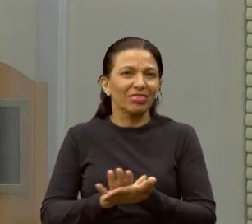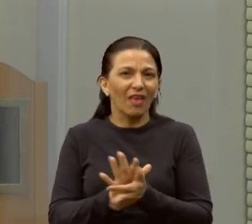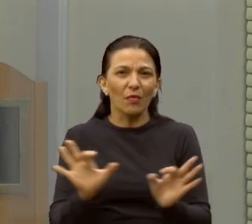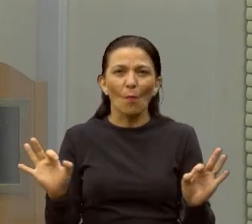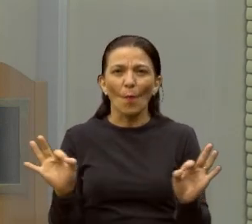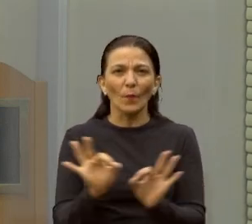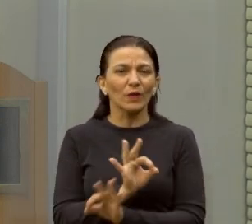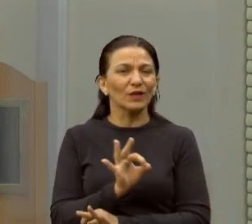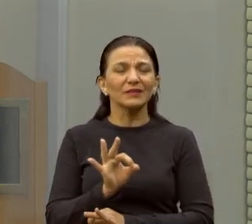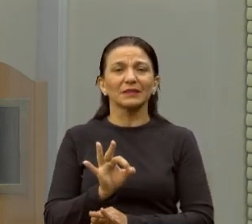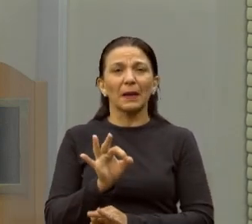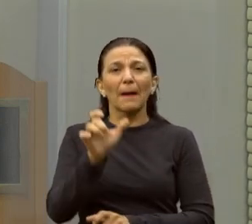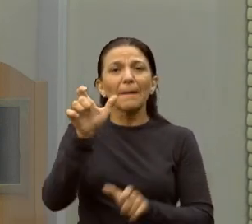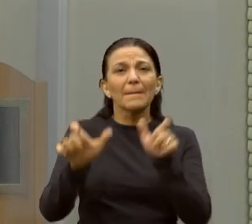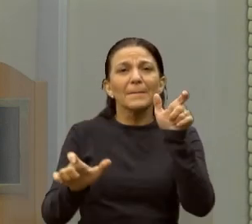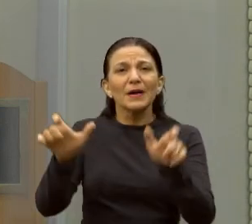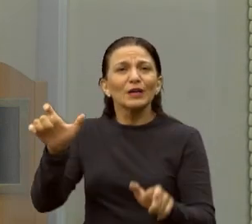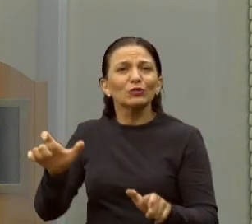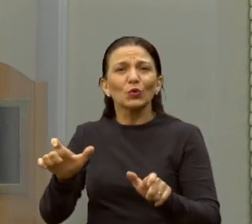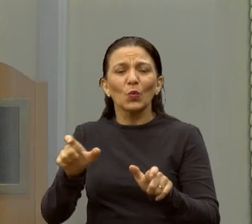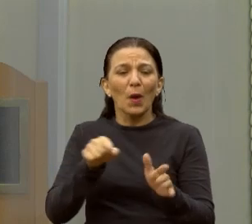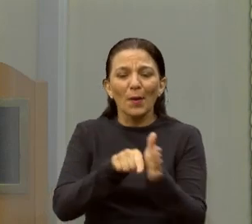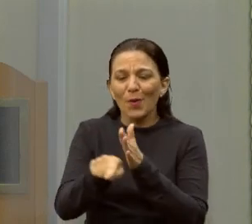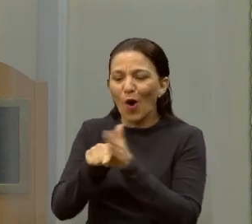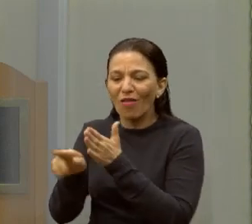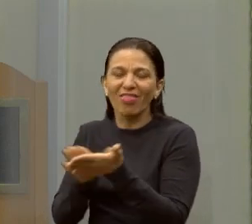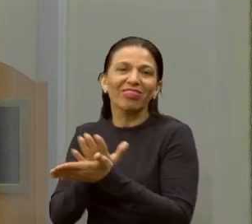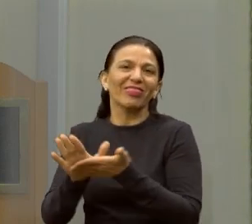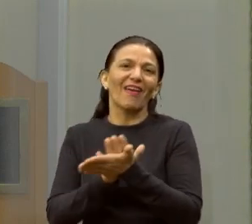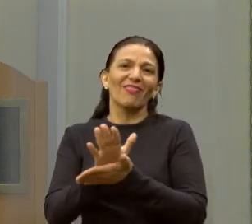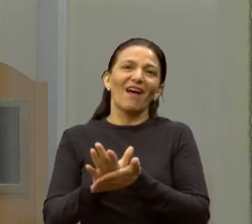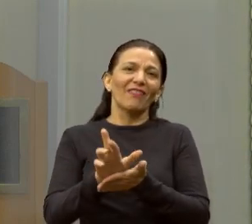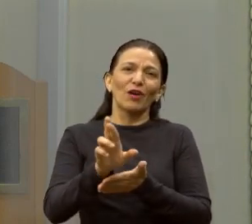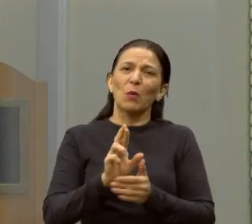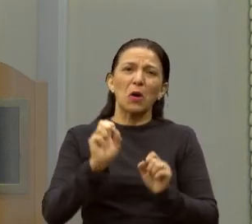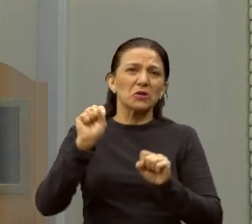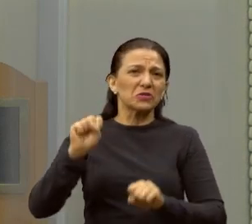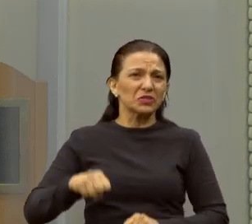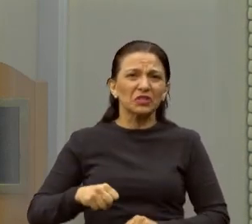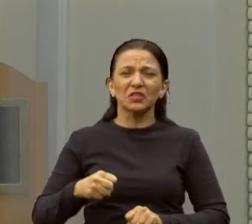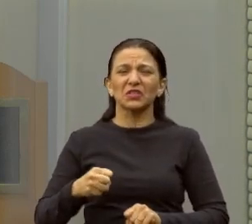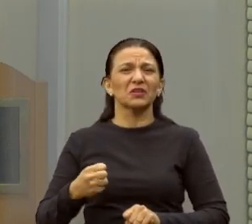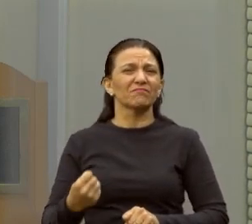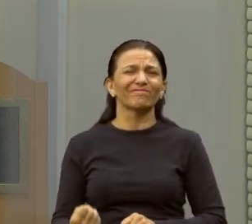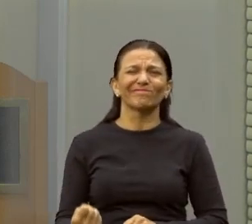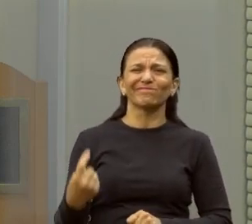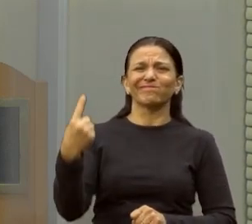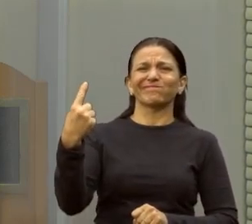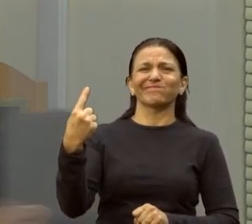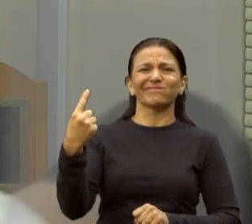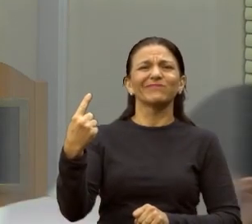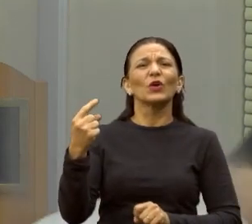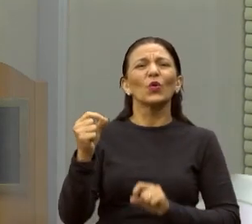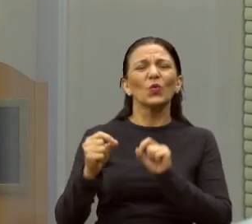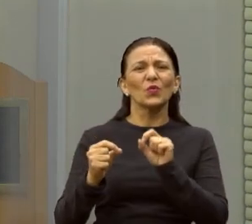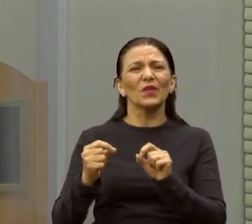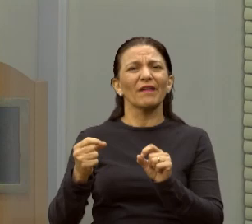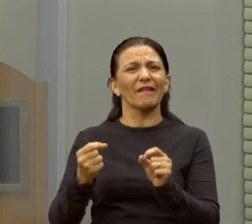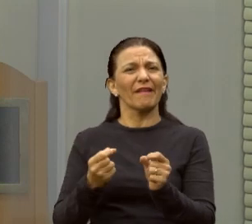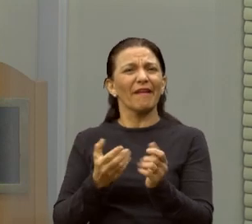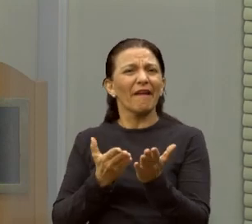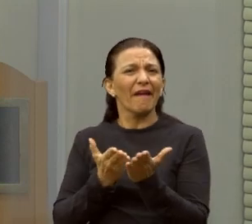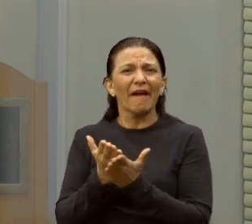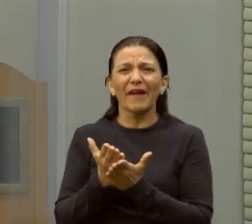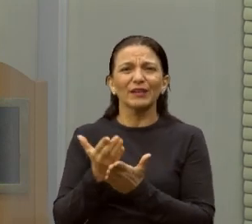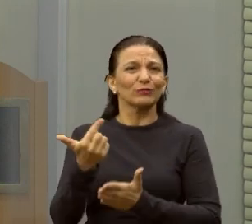consentimento a autoria de todos os vereadores é absurdo desarrazoado e desleal com